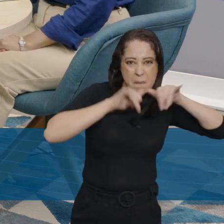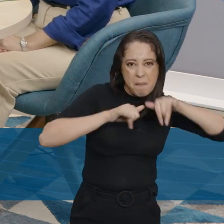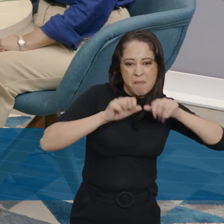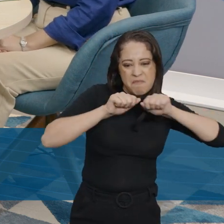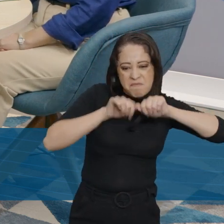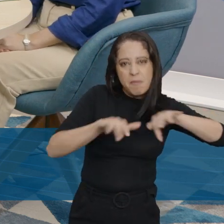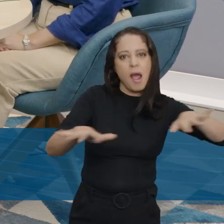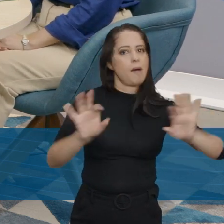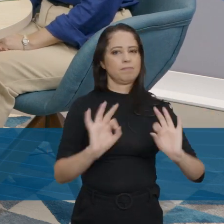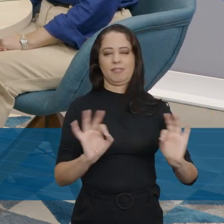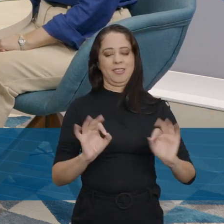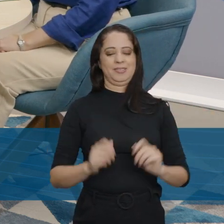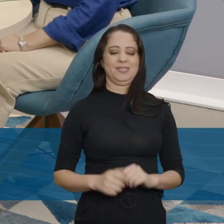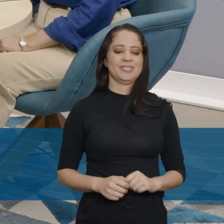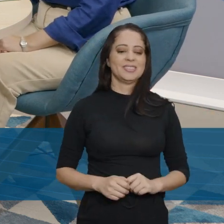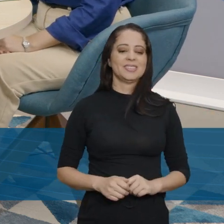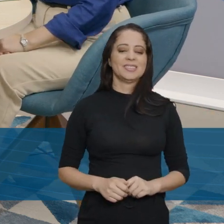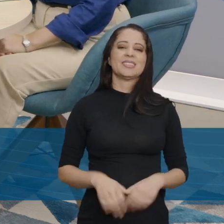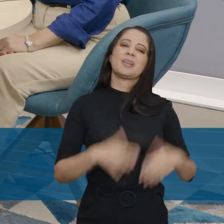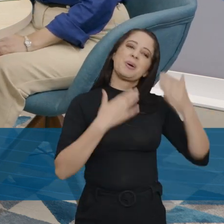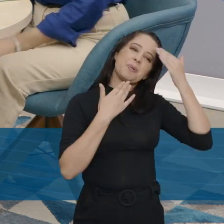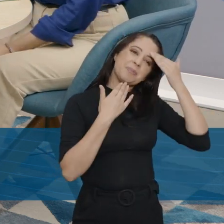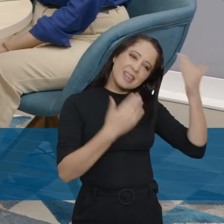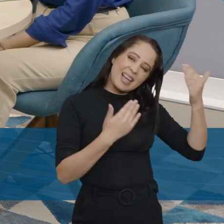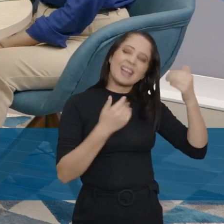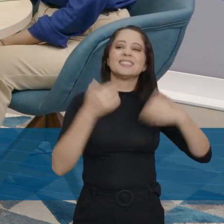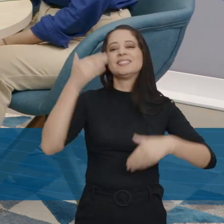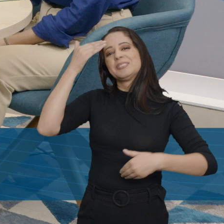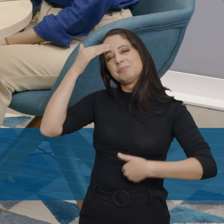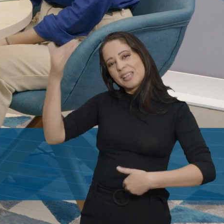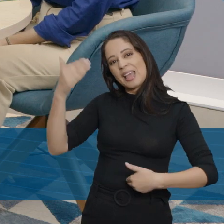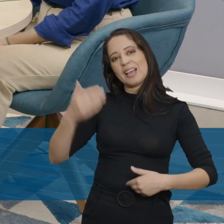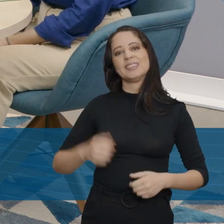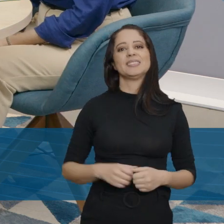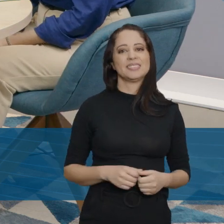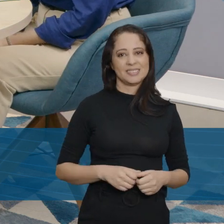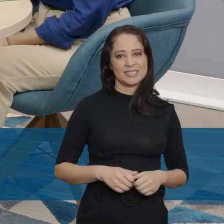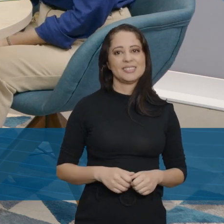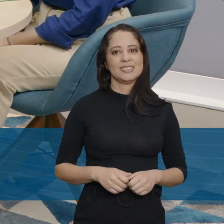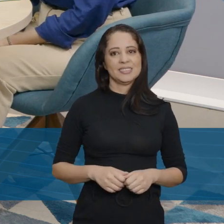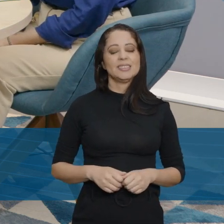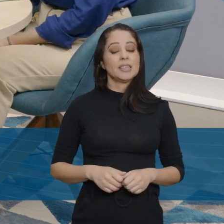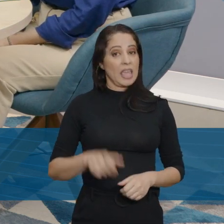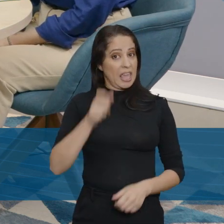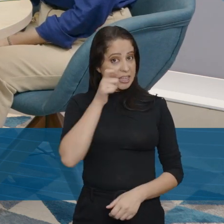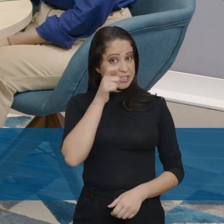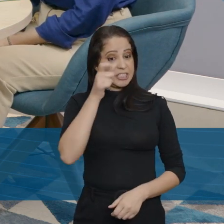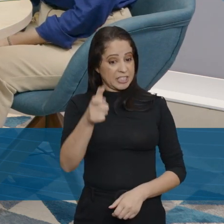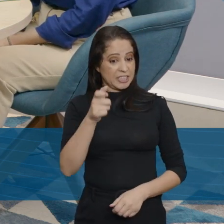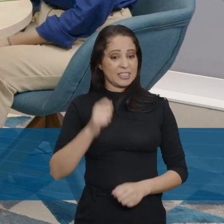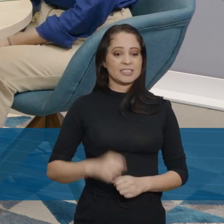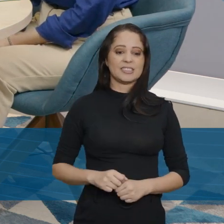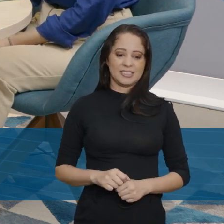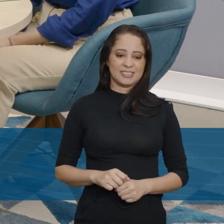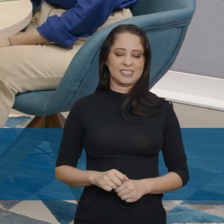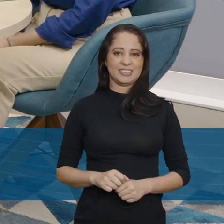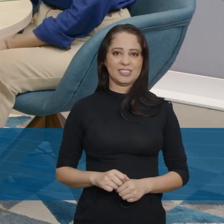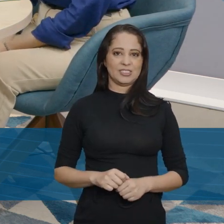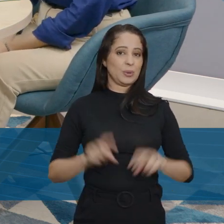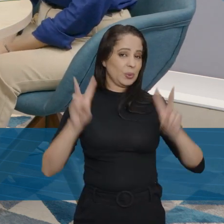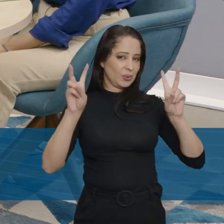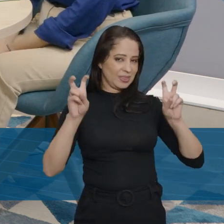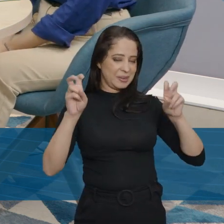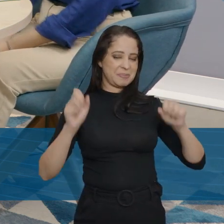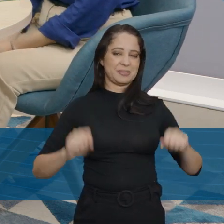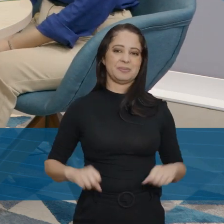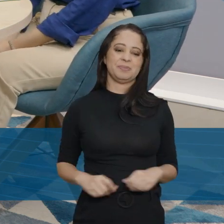muito obrigada, viu, meninas? Obrigada, Patrícia. Tenho certeza que foi bem esclarecedor, um bate-papo bem interessante para as jovens, para os pais